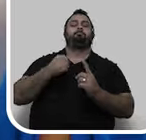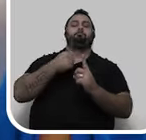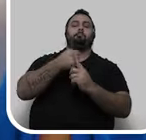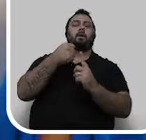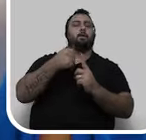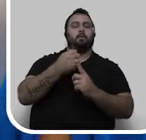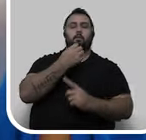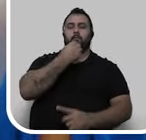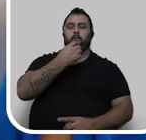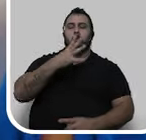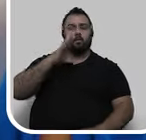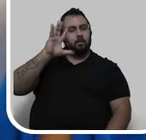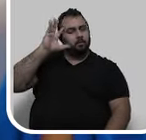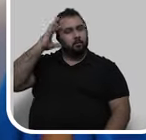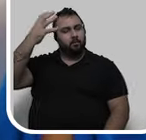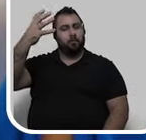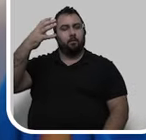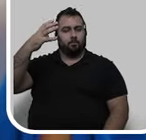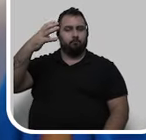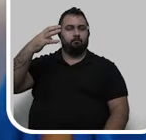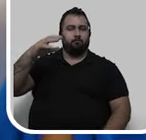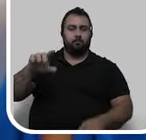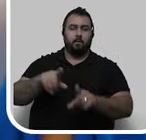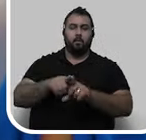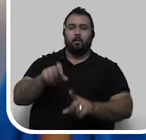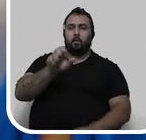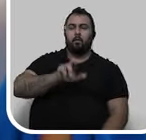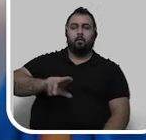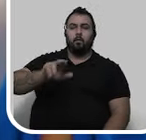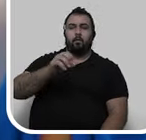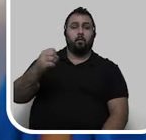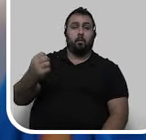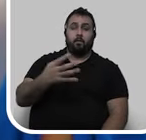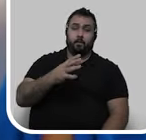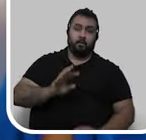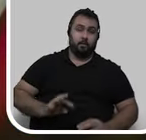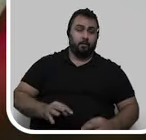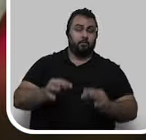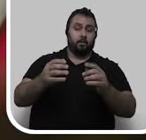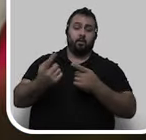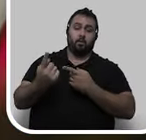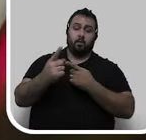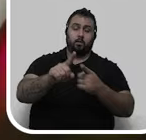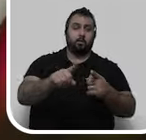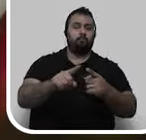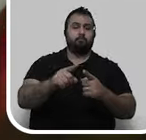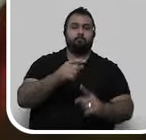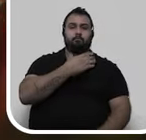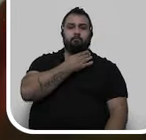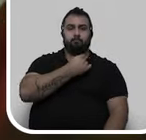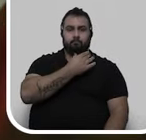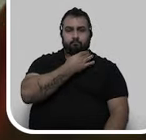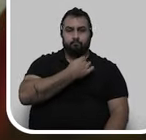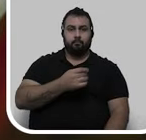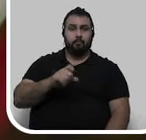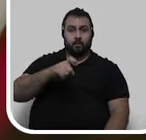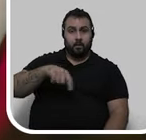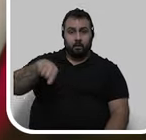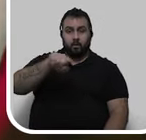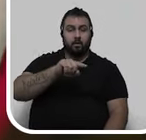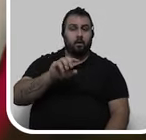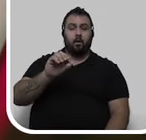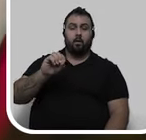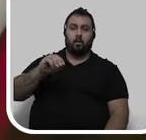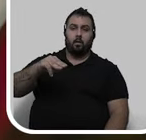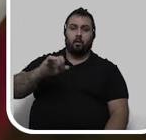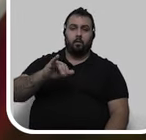boas soluções ou até mesmo o uso de novas tecnologias para combater as fraudes? Vocês, então, que estão na OMS, né, falem